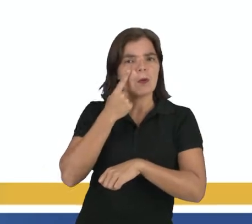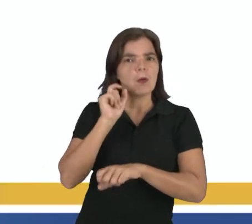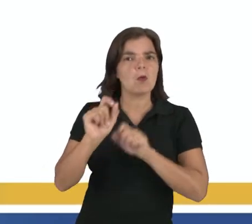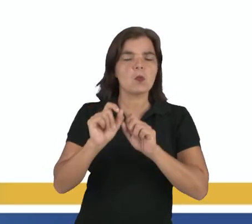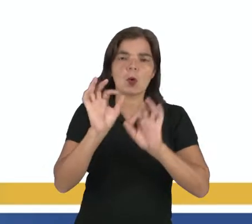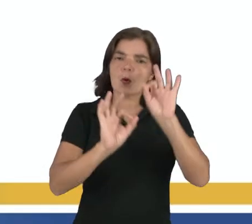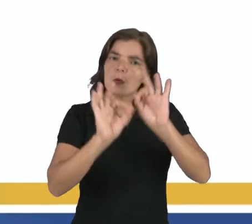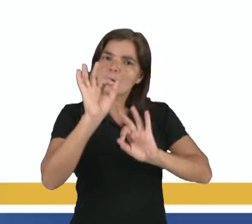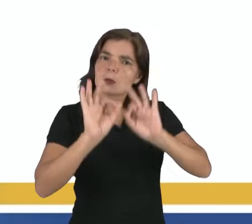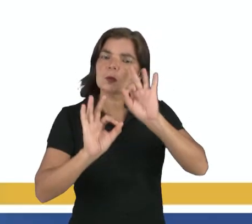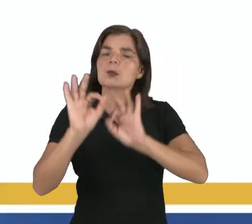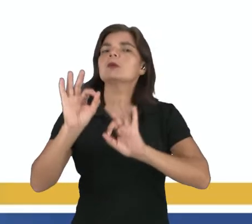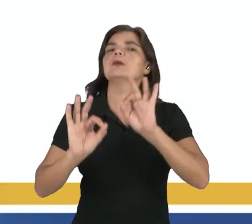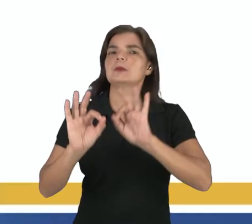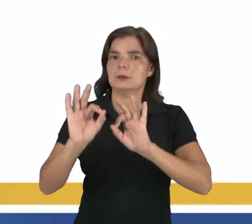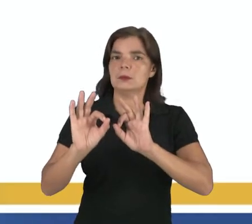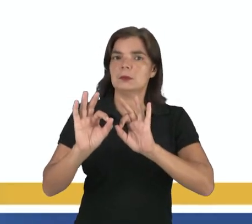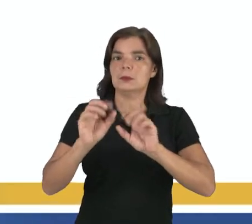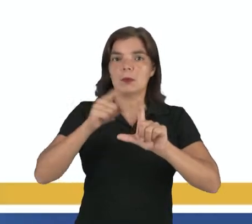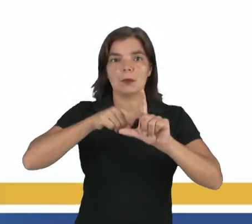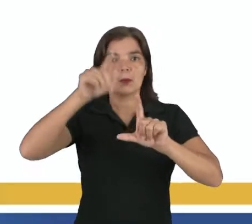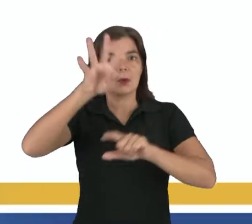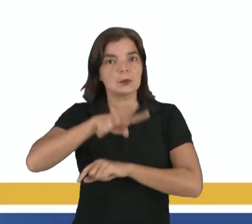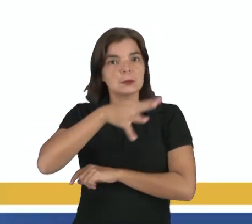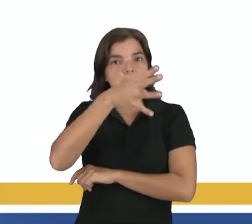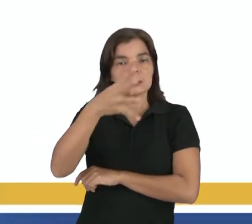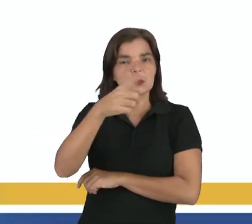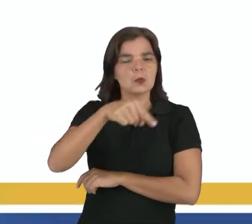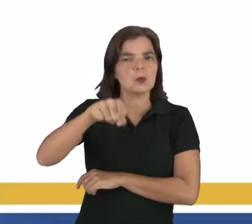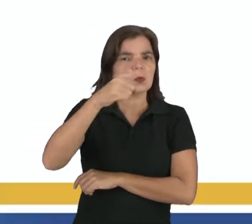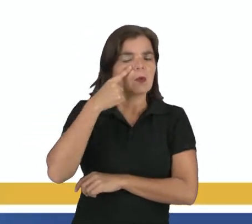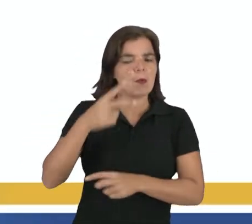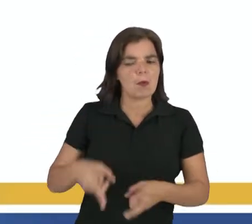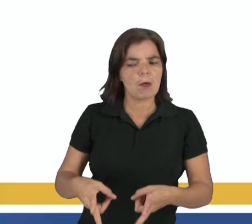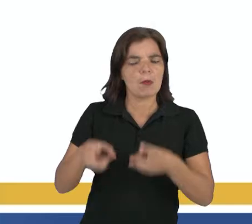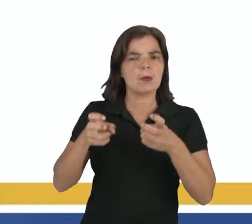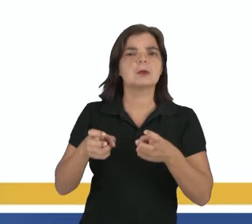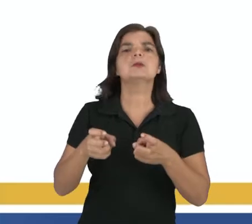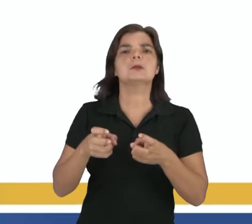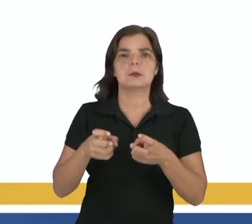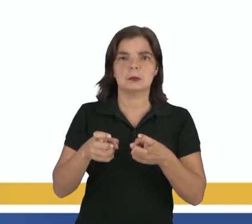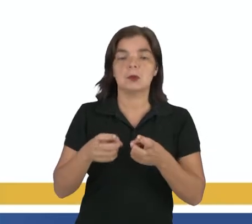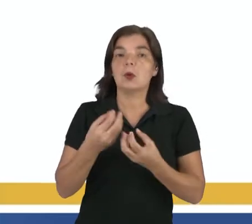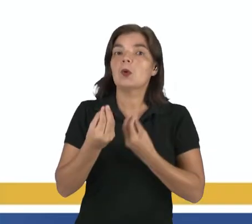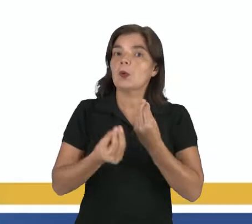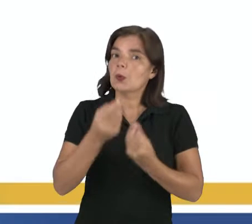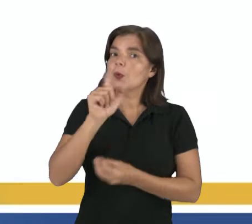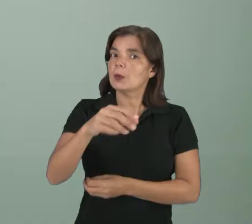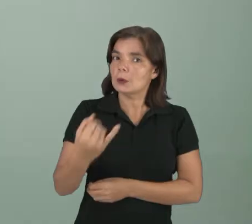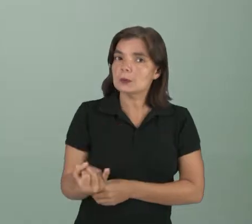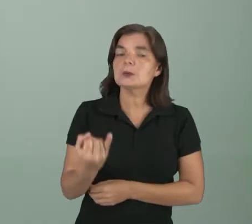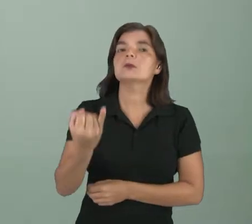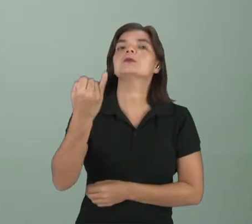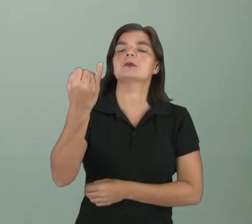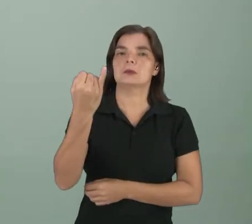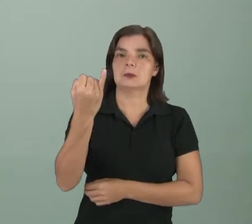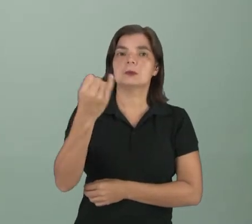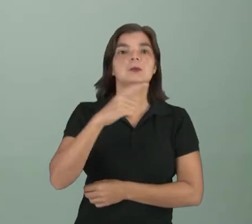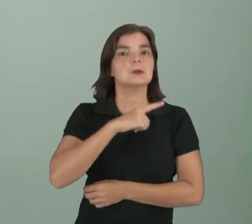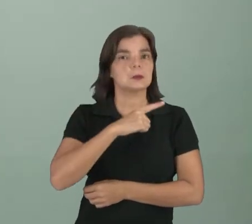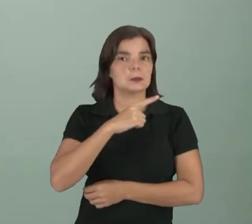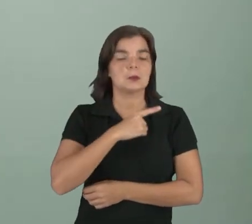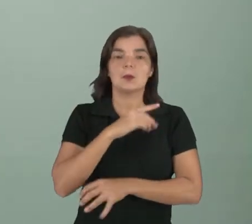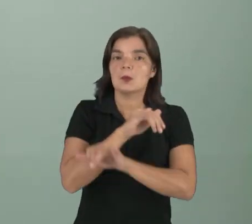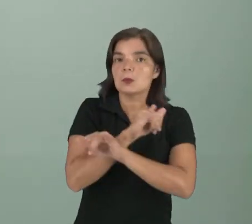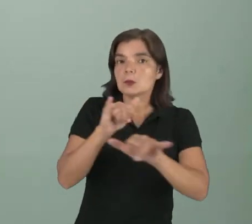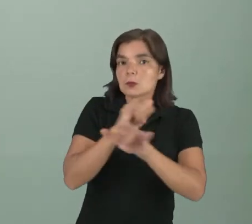estávamos construindo as tabelas. E aí vocês perceberam o quão é importante ter